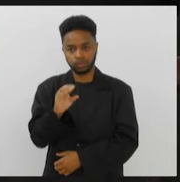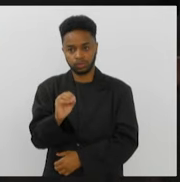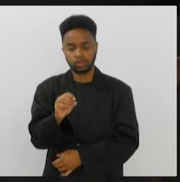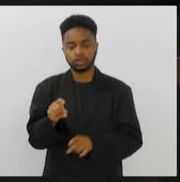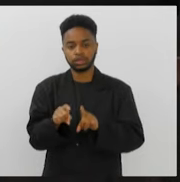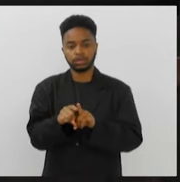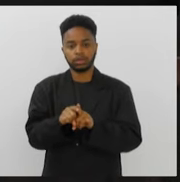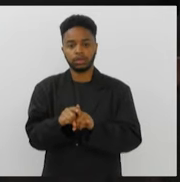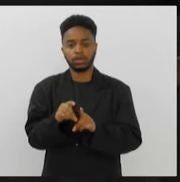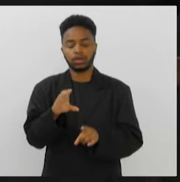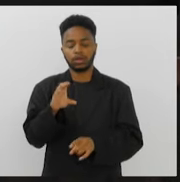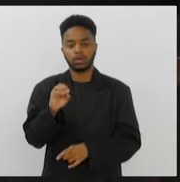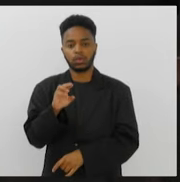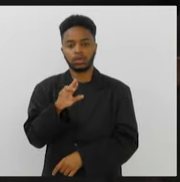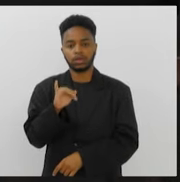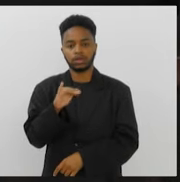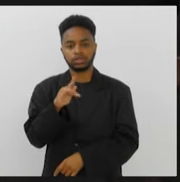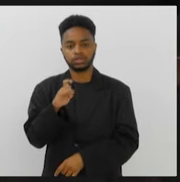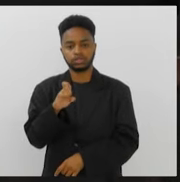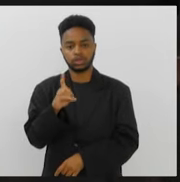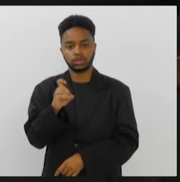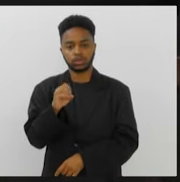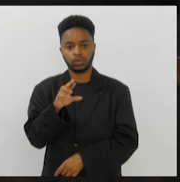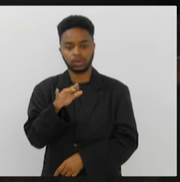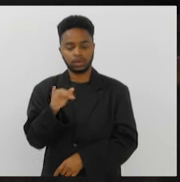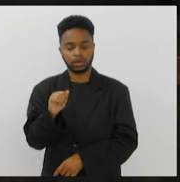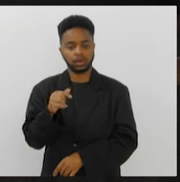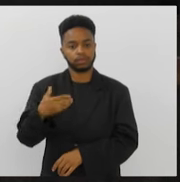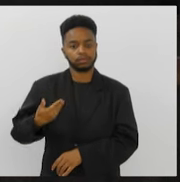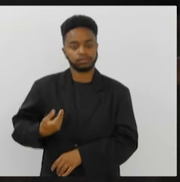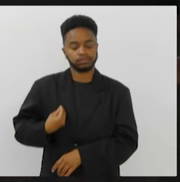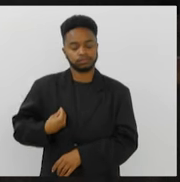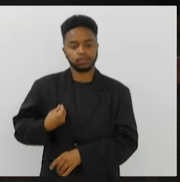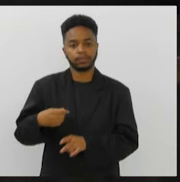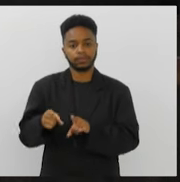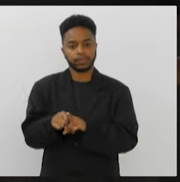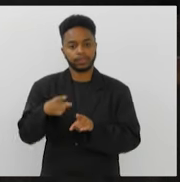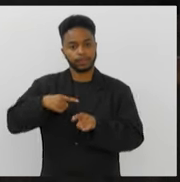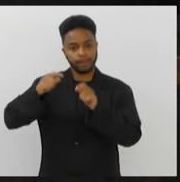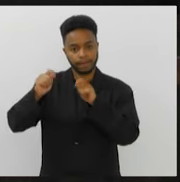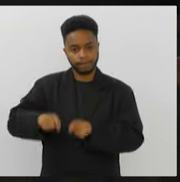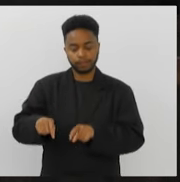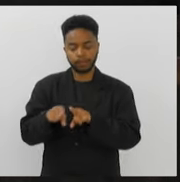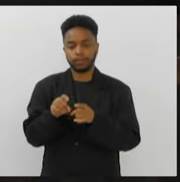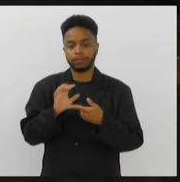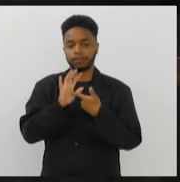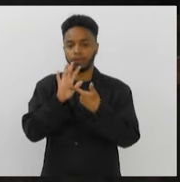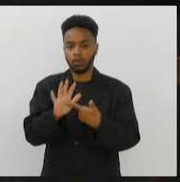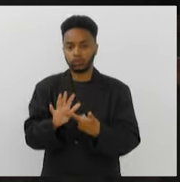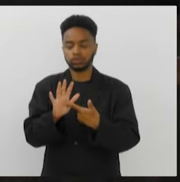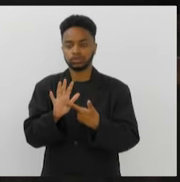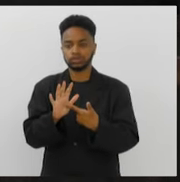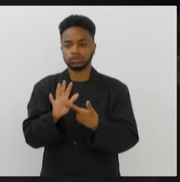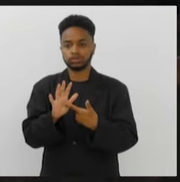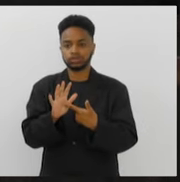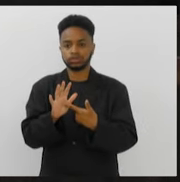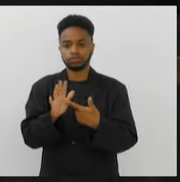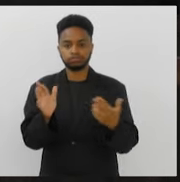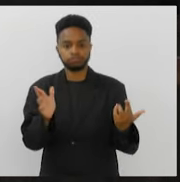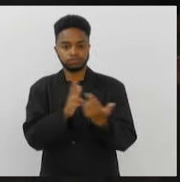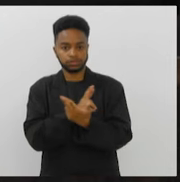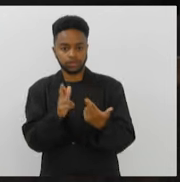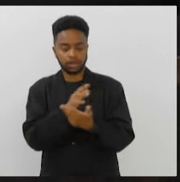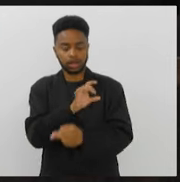corregedor da casa, é uma pessoa extremamente capaz e tem mostrado em seu mandato e também na relação com os pares